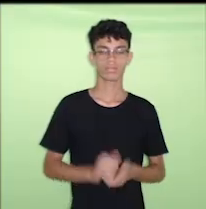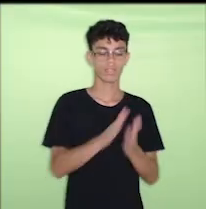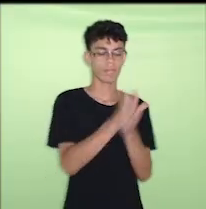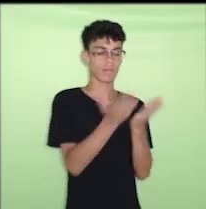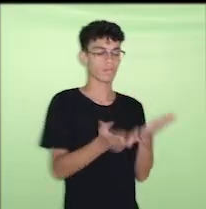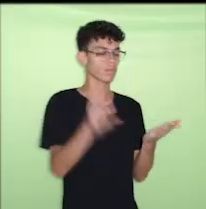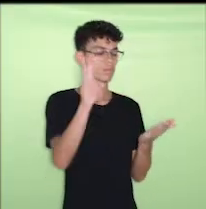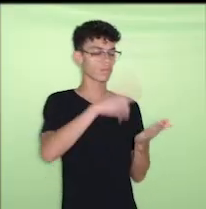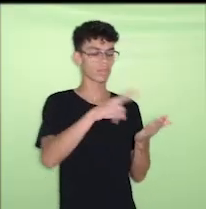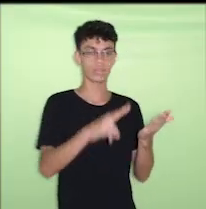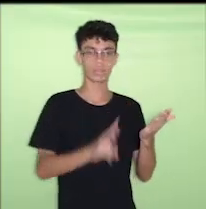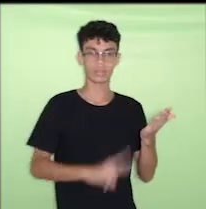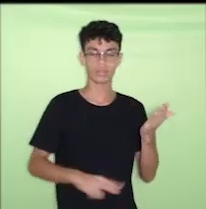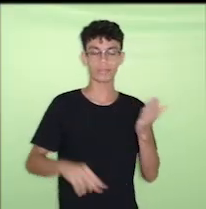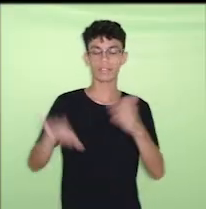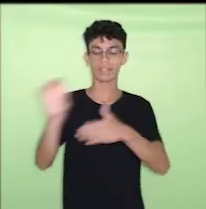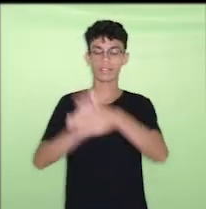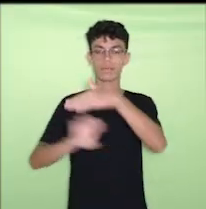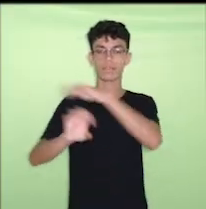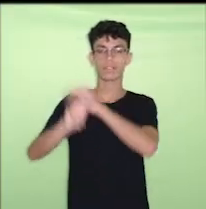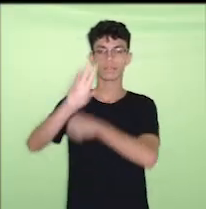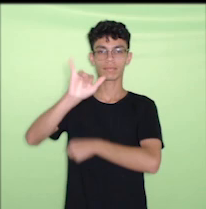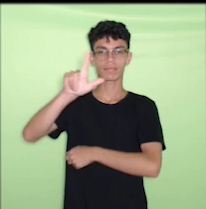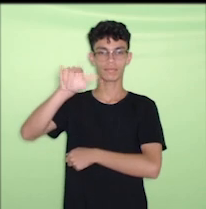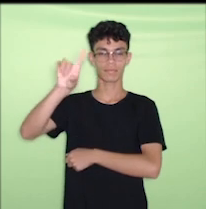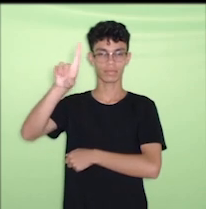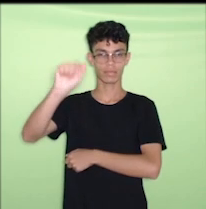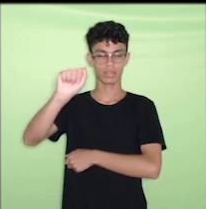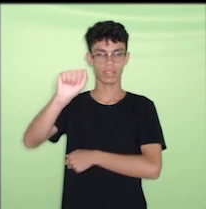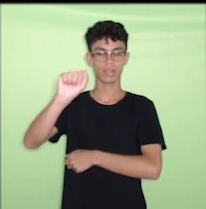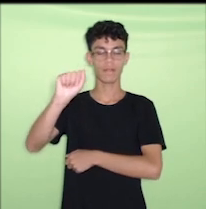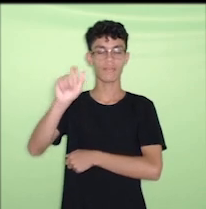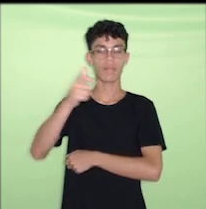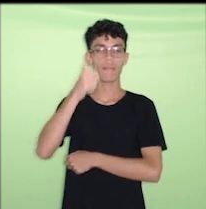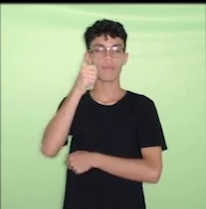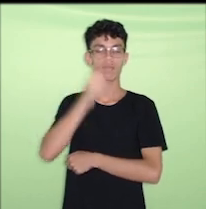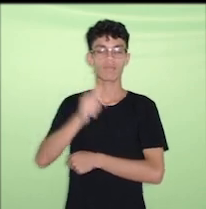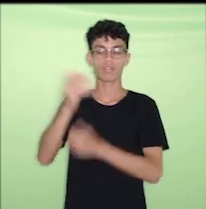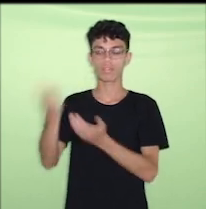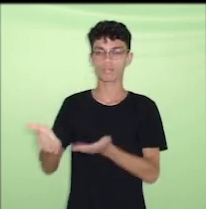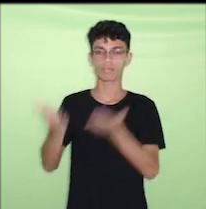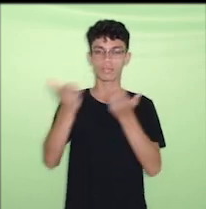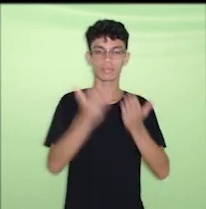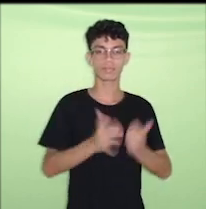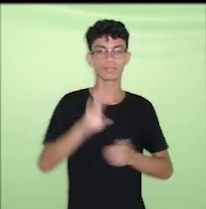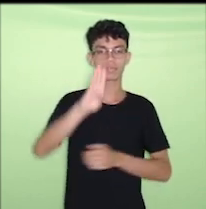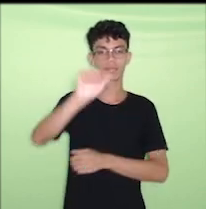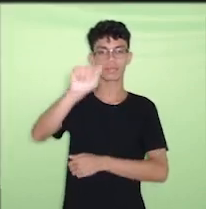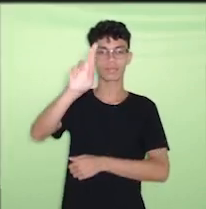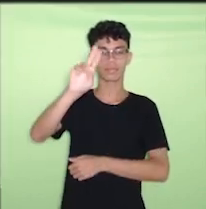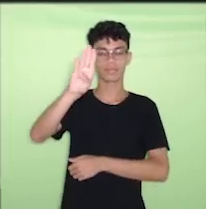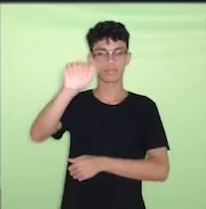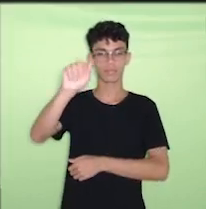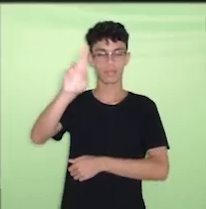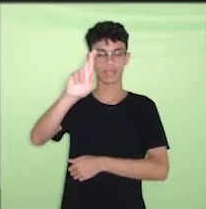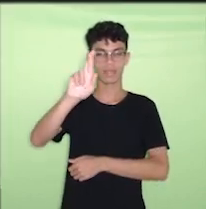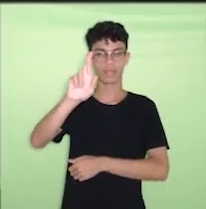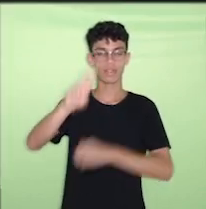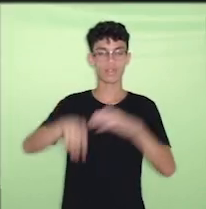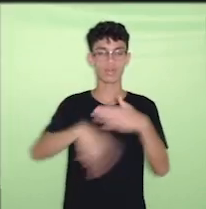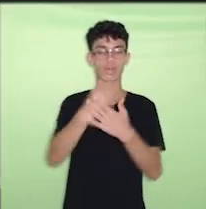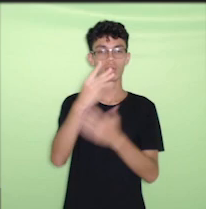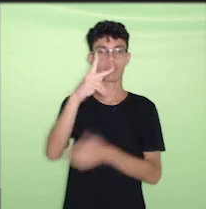Leitura dramática de A Empresa de Hilda Hilst, com as atrizes convidadas Bárbara Frazão como